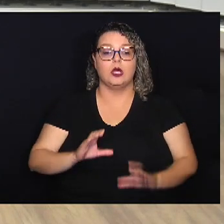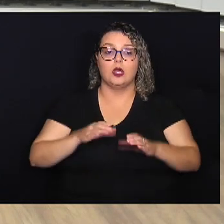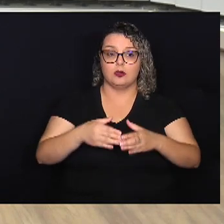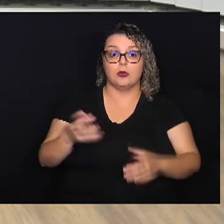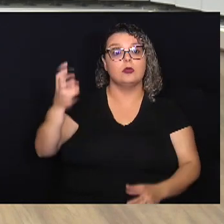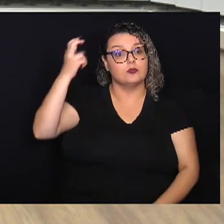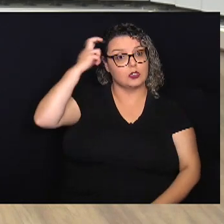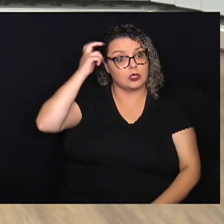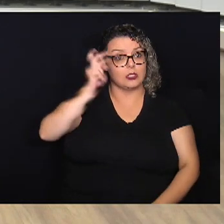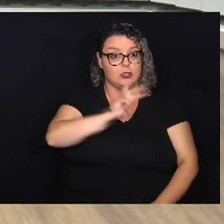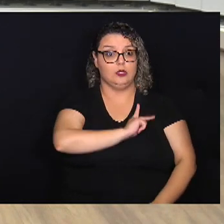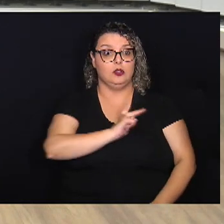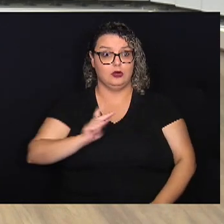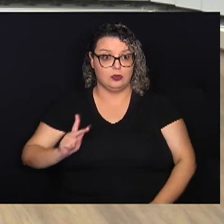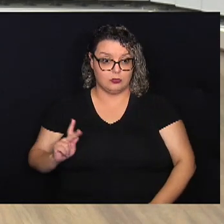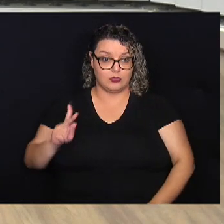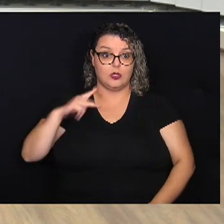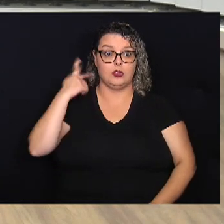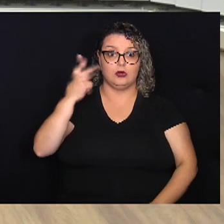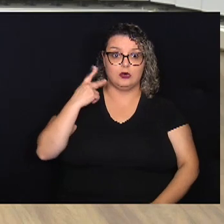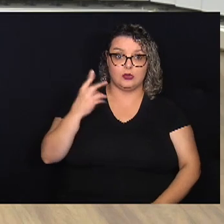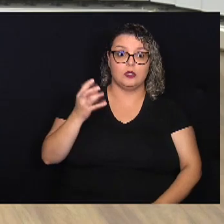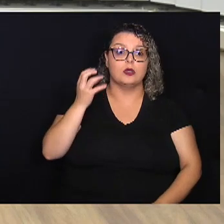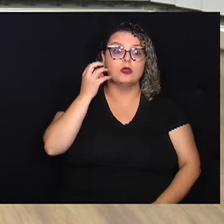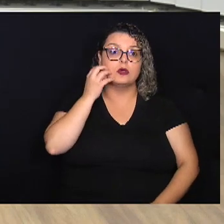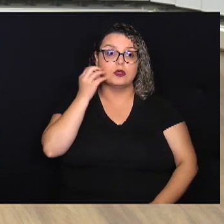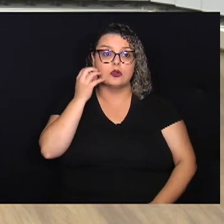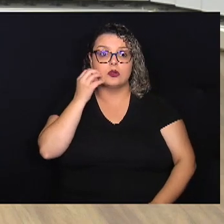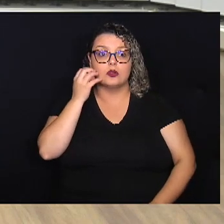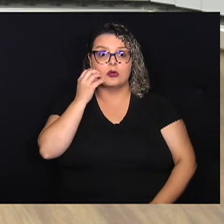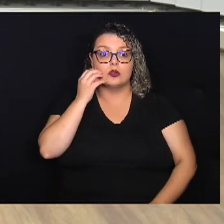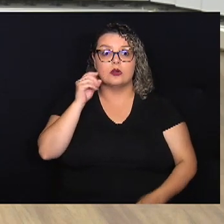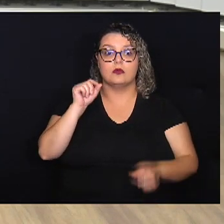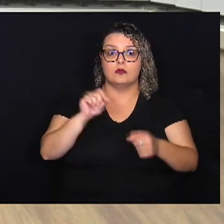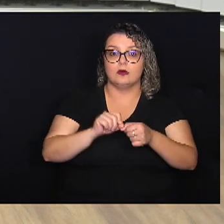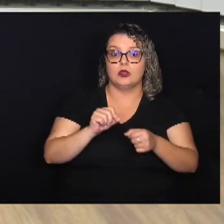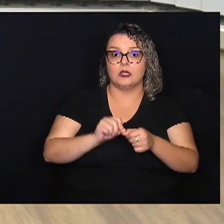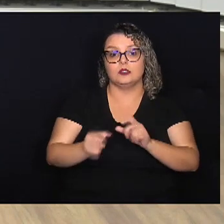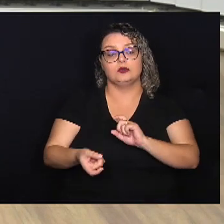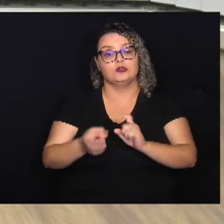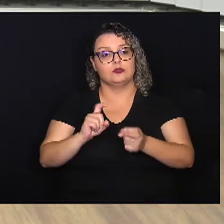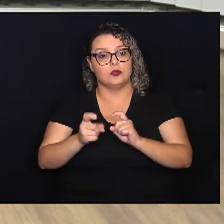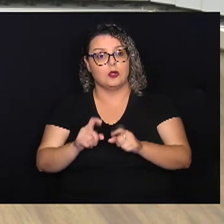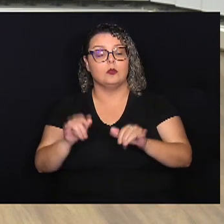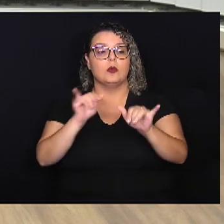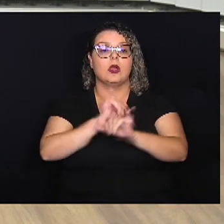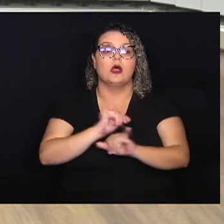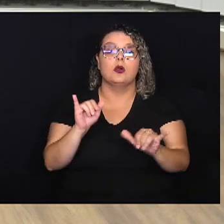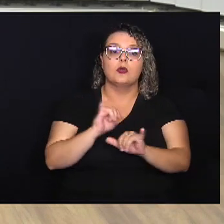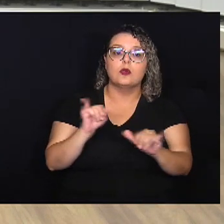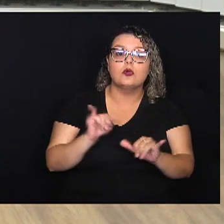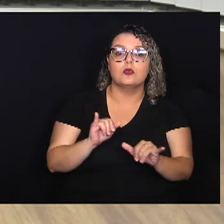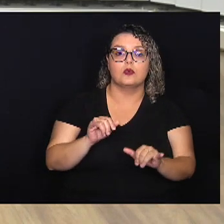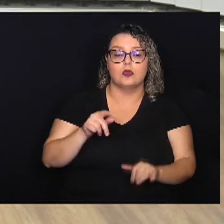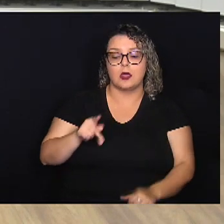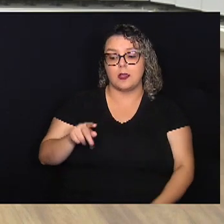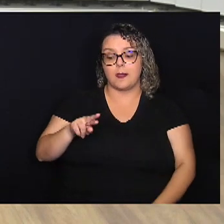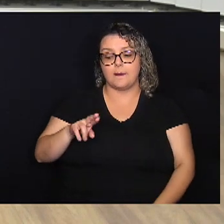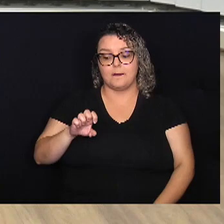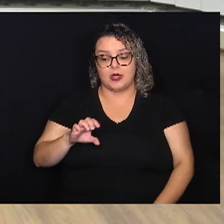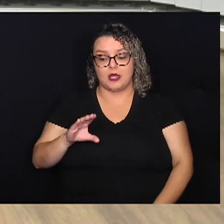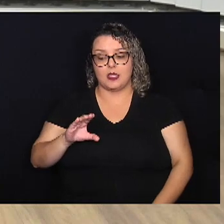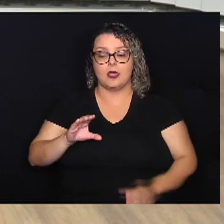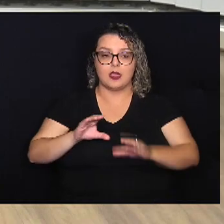que é presidida pelo vereador Igor Diego, realiza uma reunião para falar sobre a pré-conferência